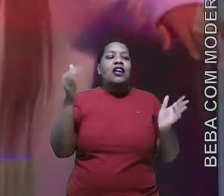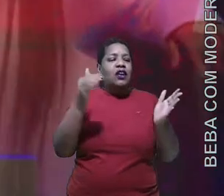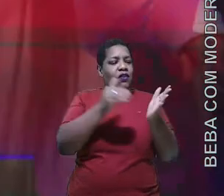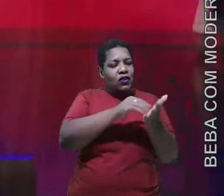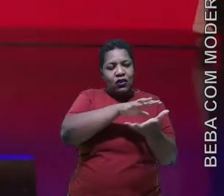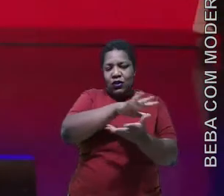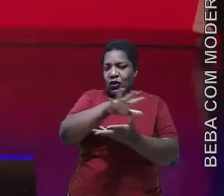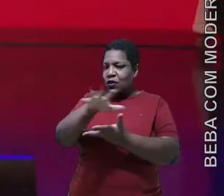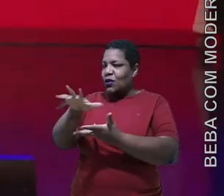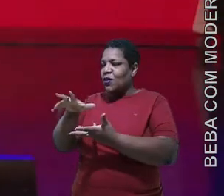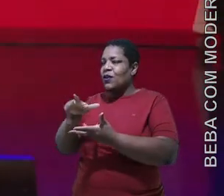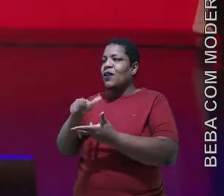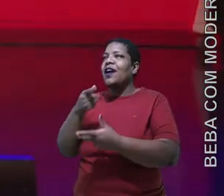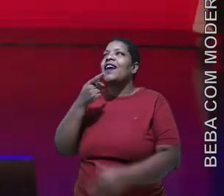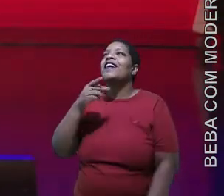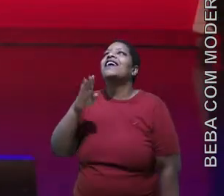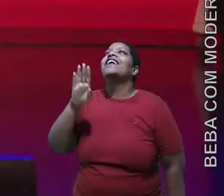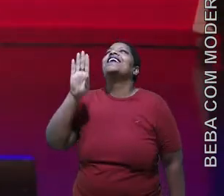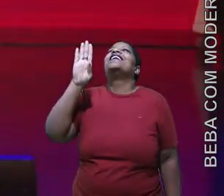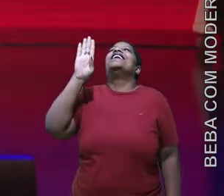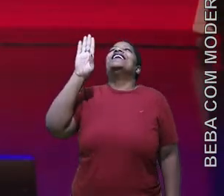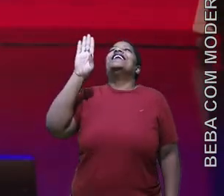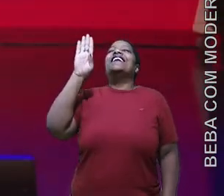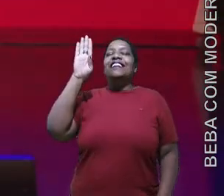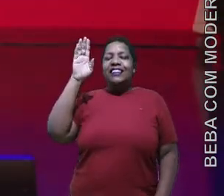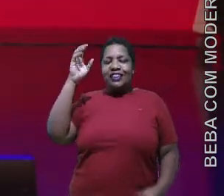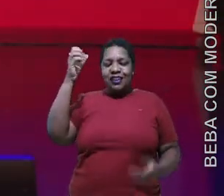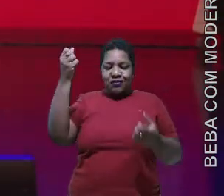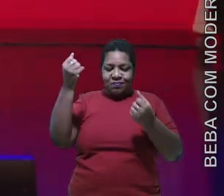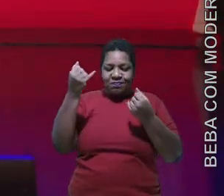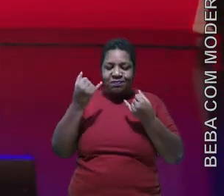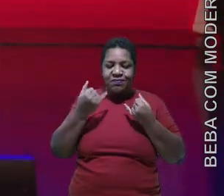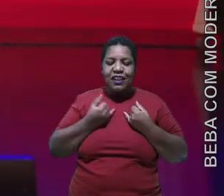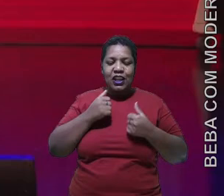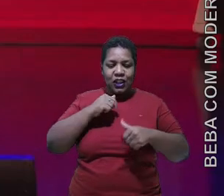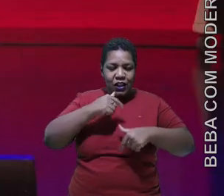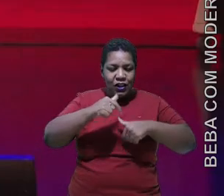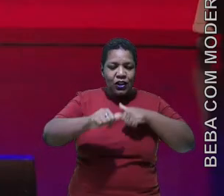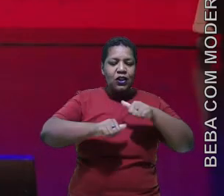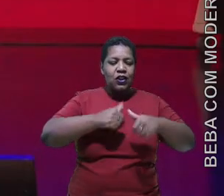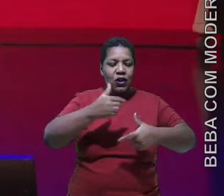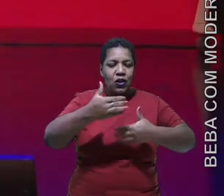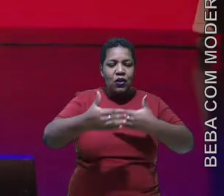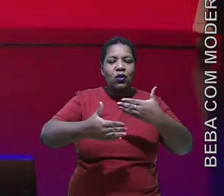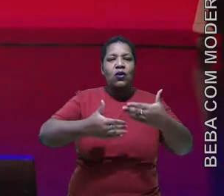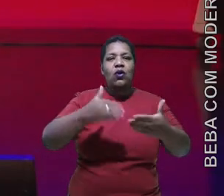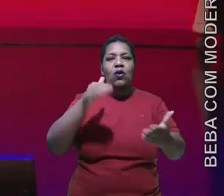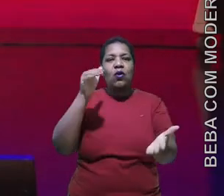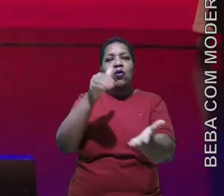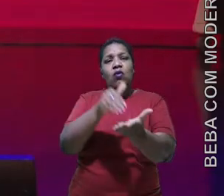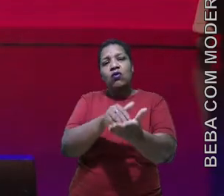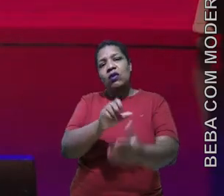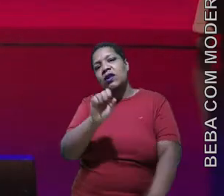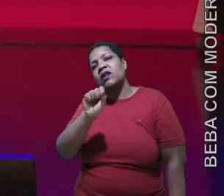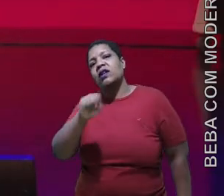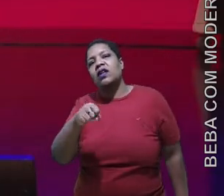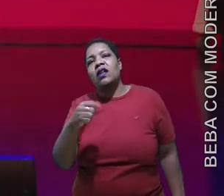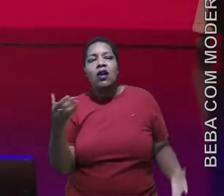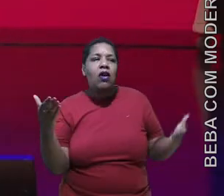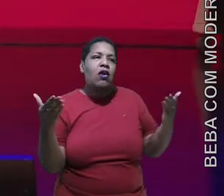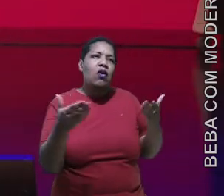essa promessa que me fizeram fica as coisas deve ter filho mas ele